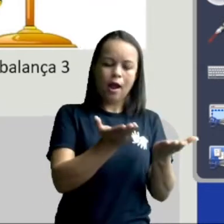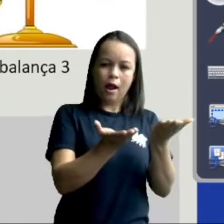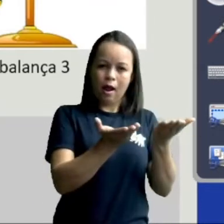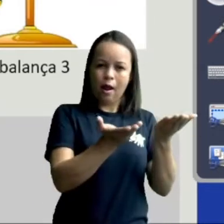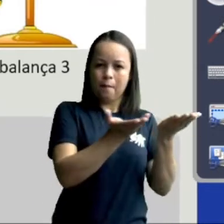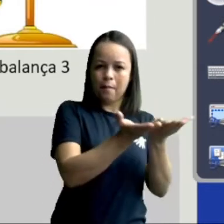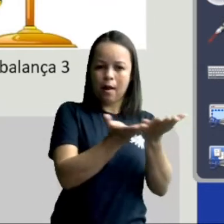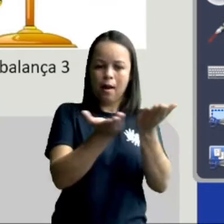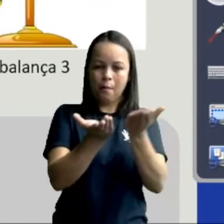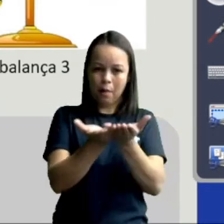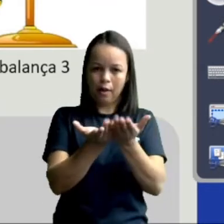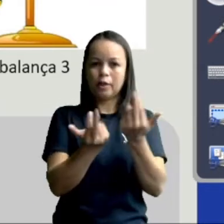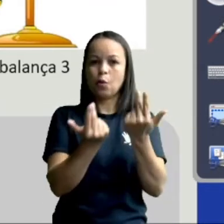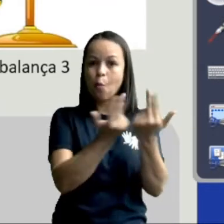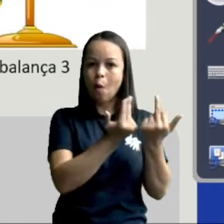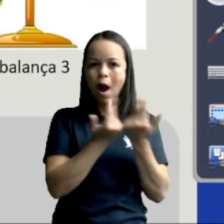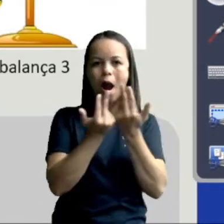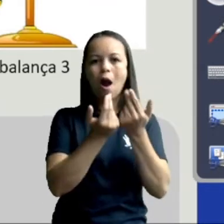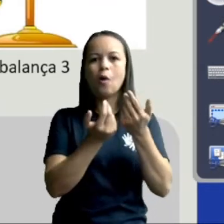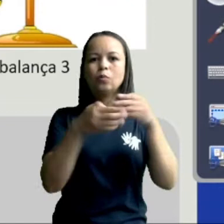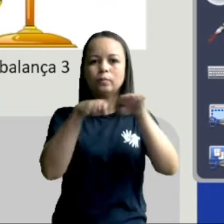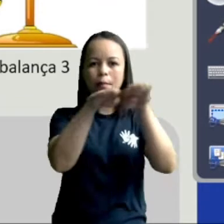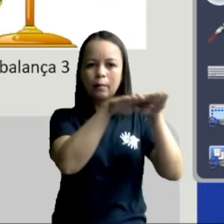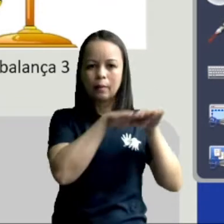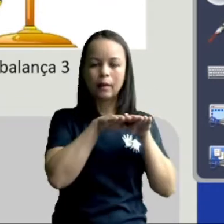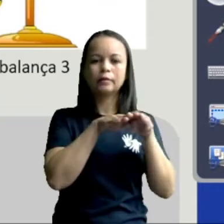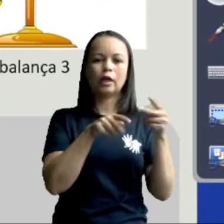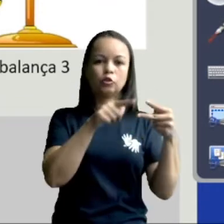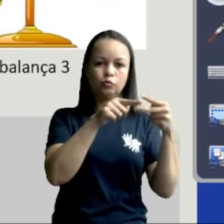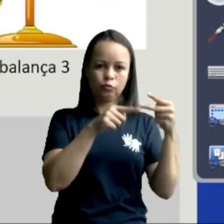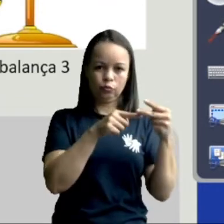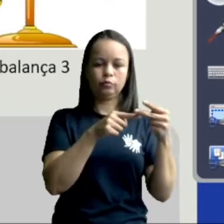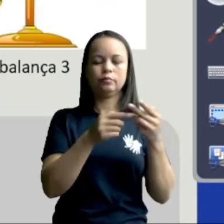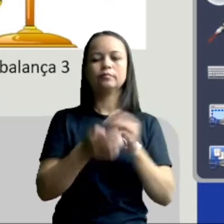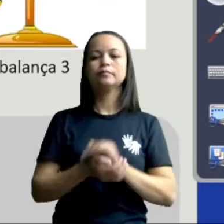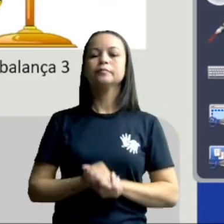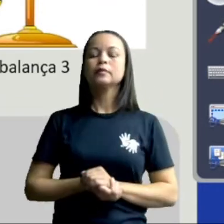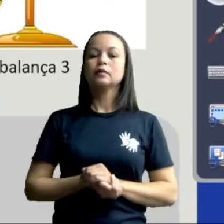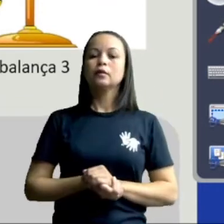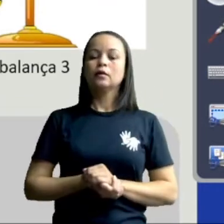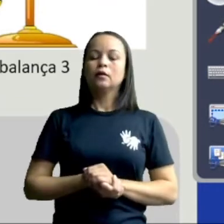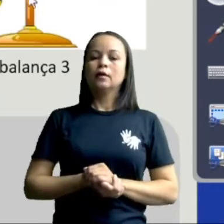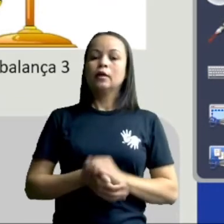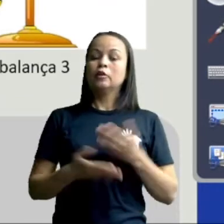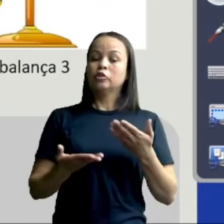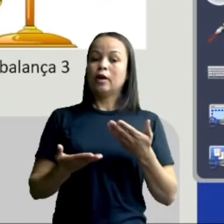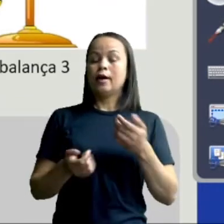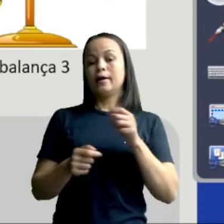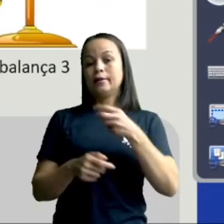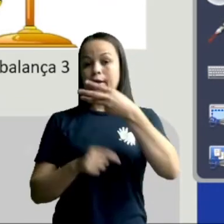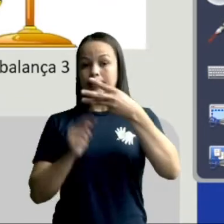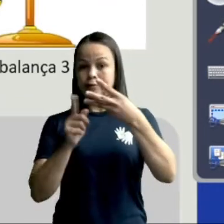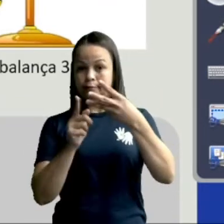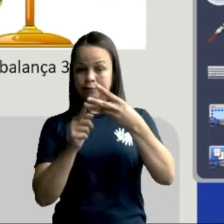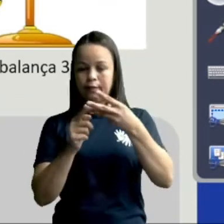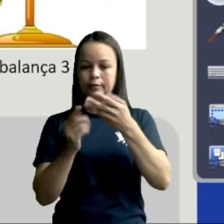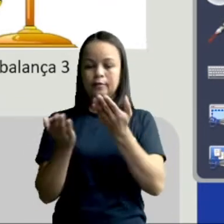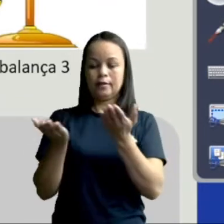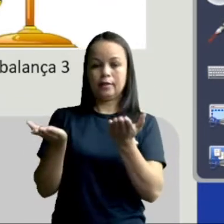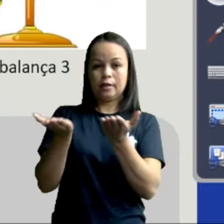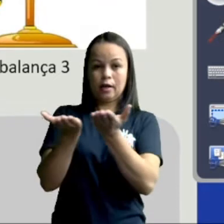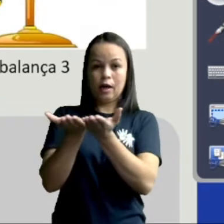igual ao peso que está no outro, nas 2 primeiras figuras. A gente vê isso. Já na balança 3, há